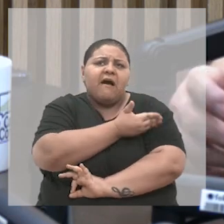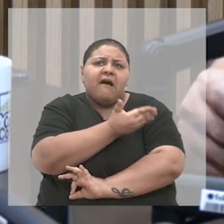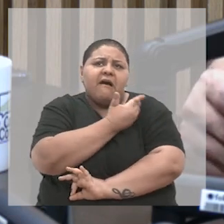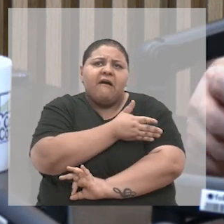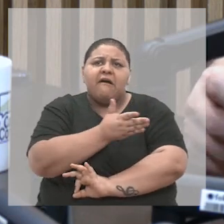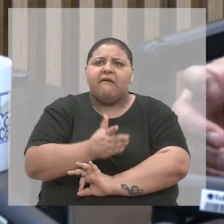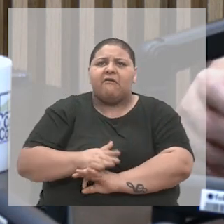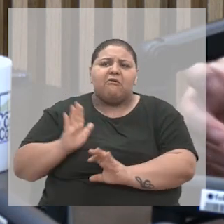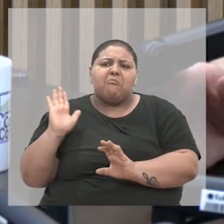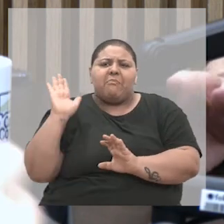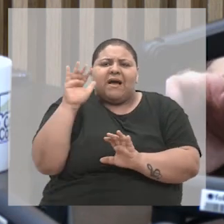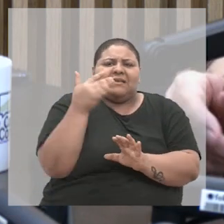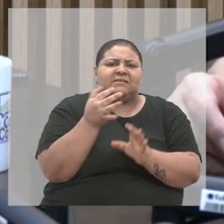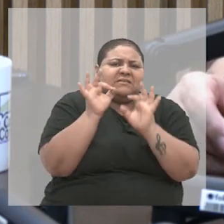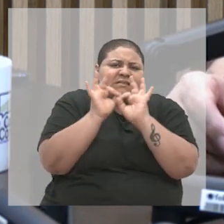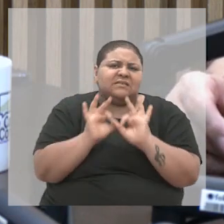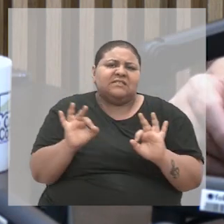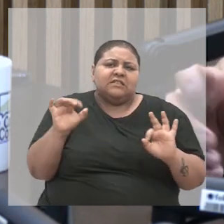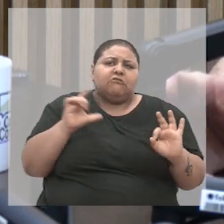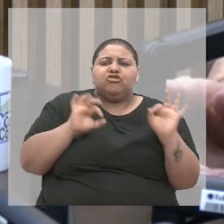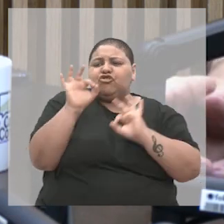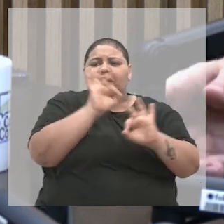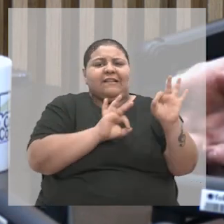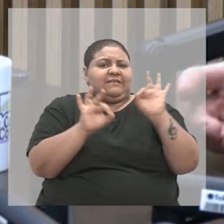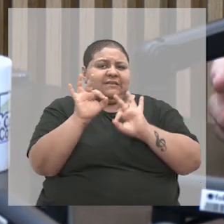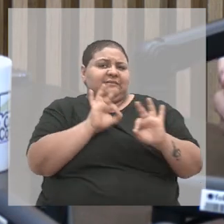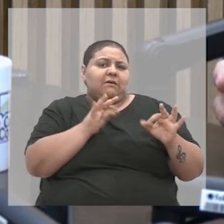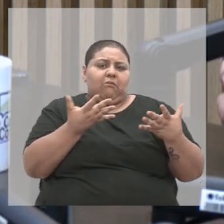a gente não tinha tanta elaboração, né?